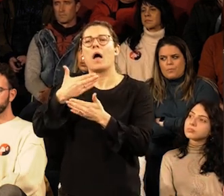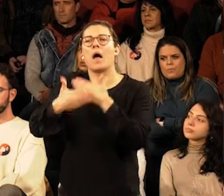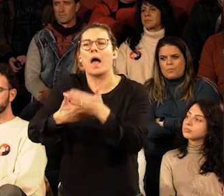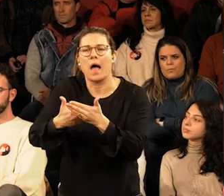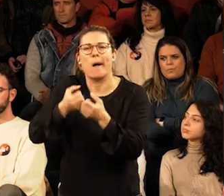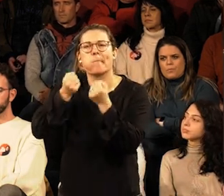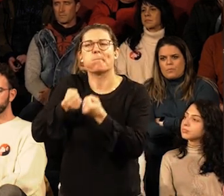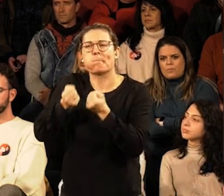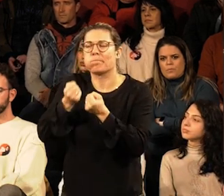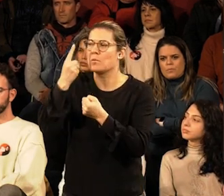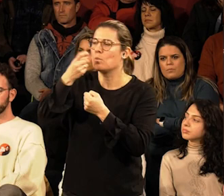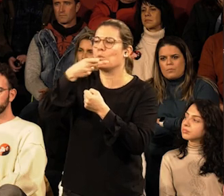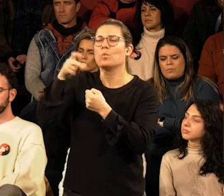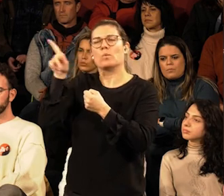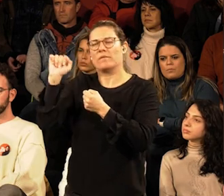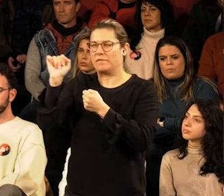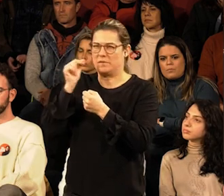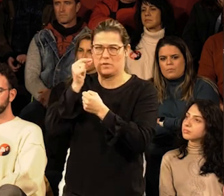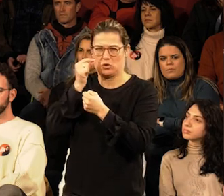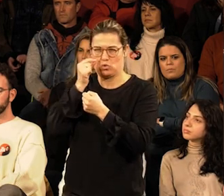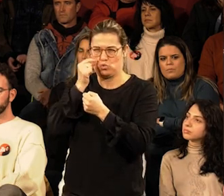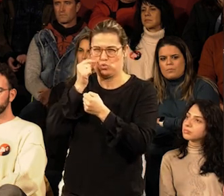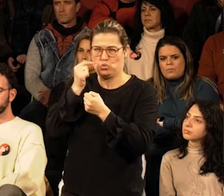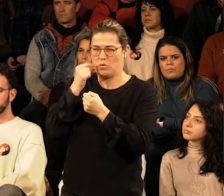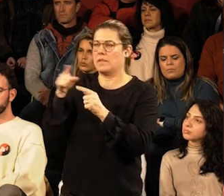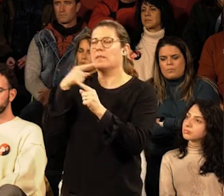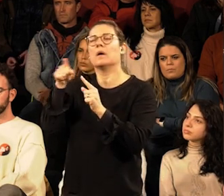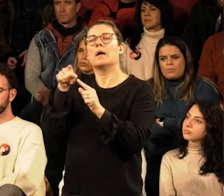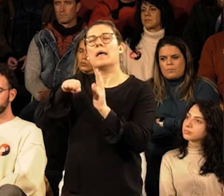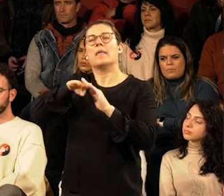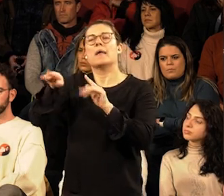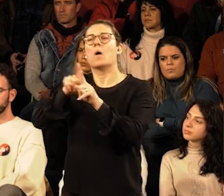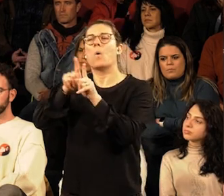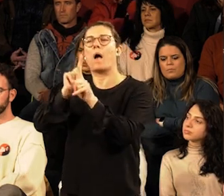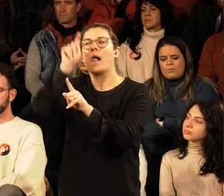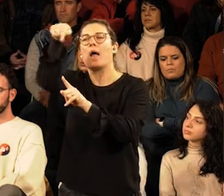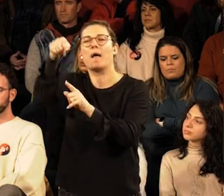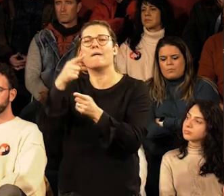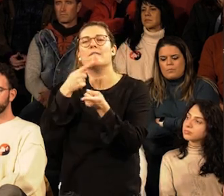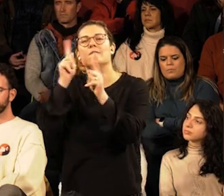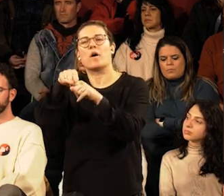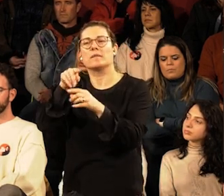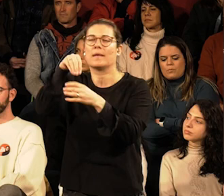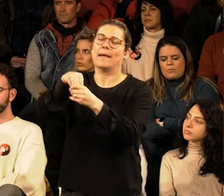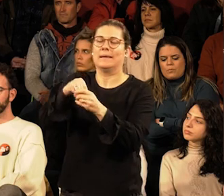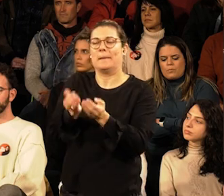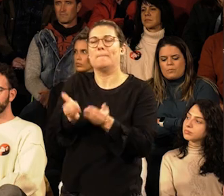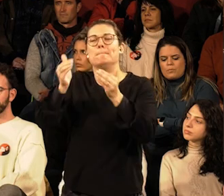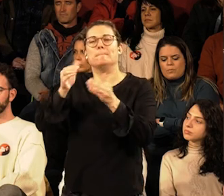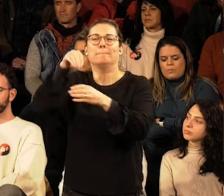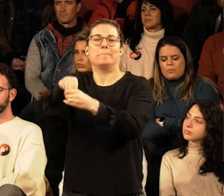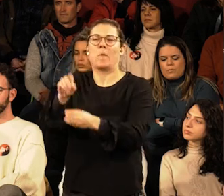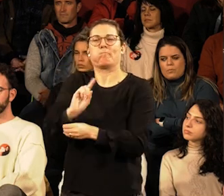expressão muito cara ao Durão Barroso que a direita não consegue chegar ao pote é natural